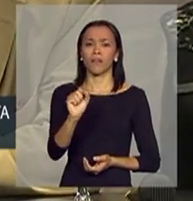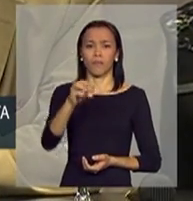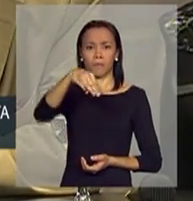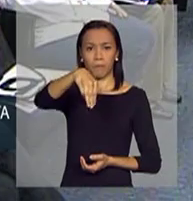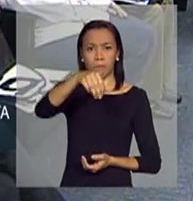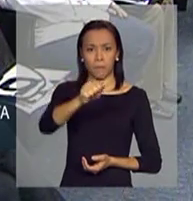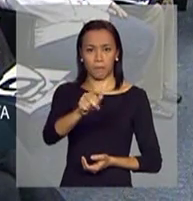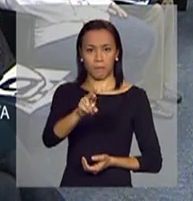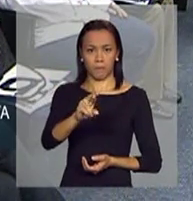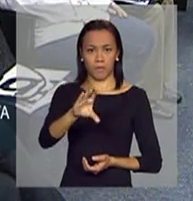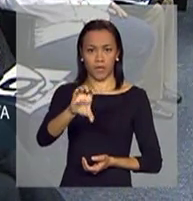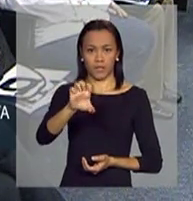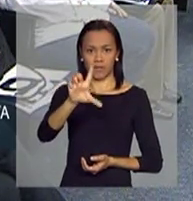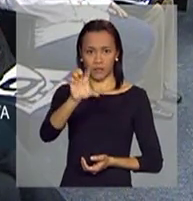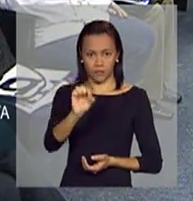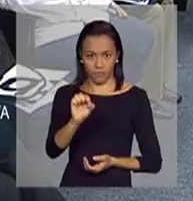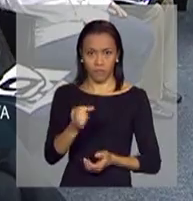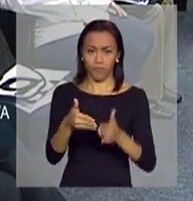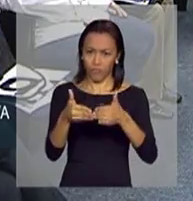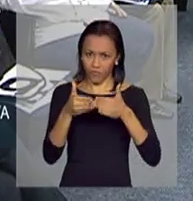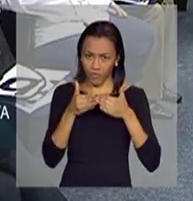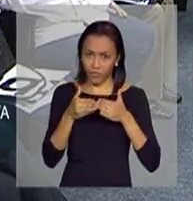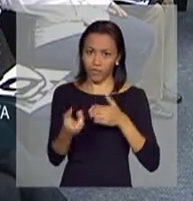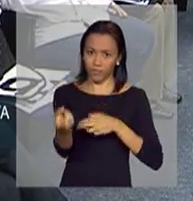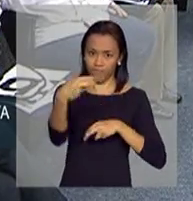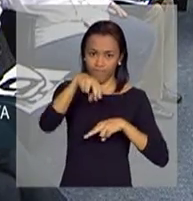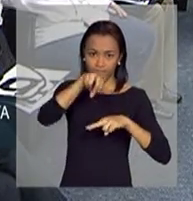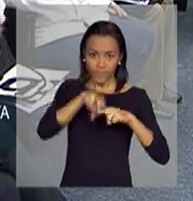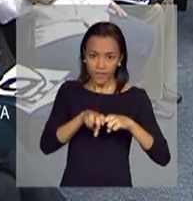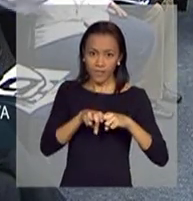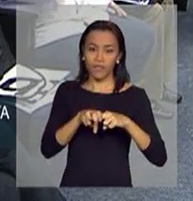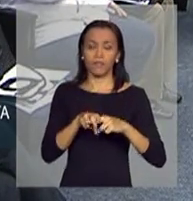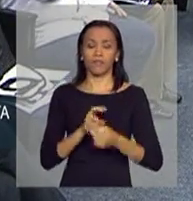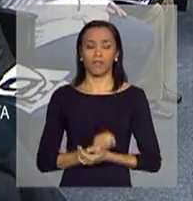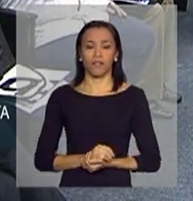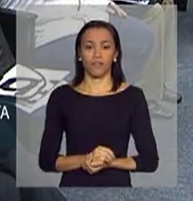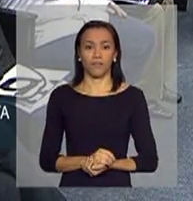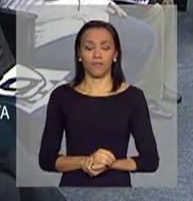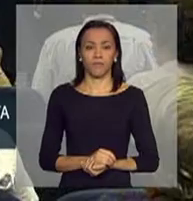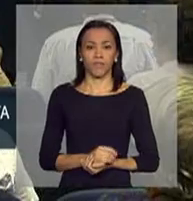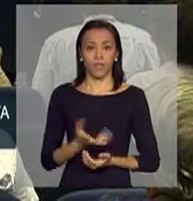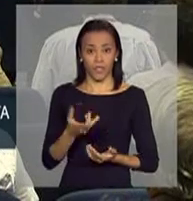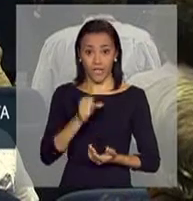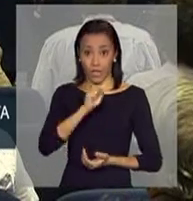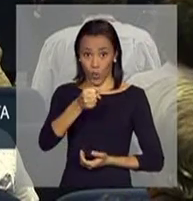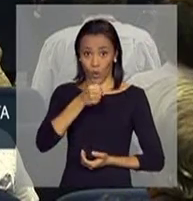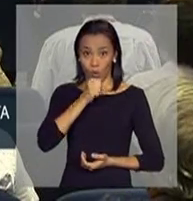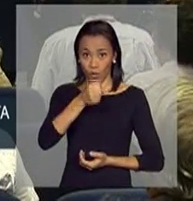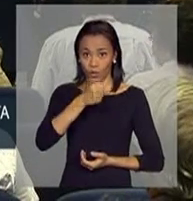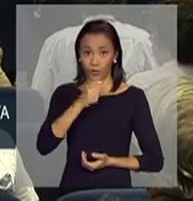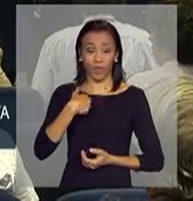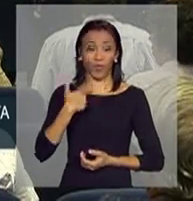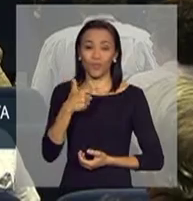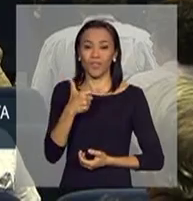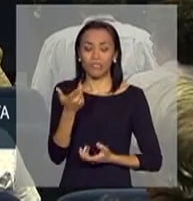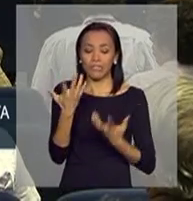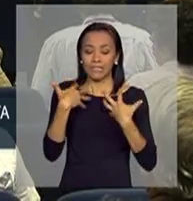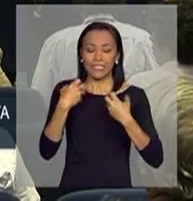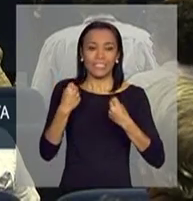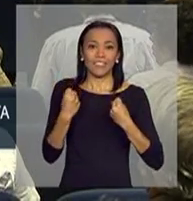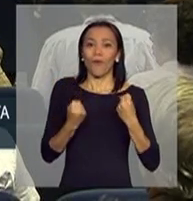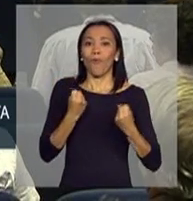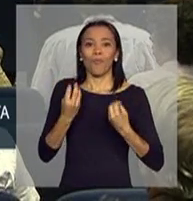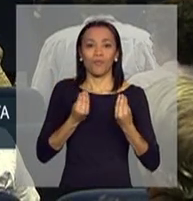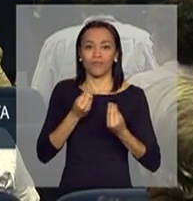Marcelo? Marcelo, por favor, tome assento aqui e controle essa entrevista coletiva, porque eu não tenho forças para isso.